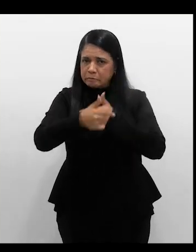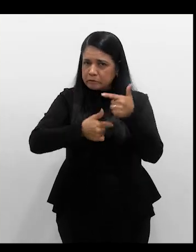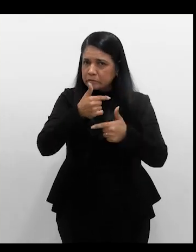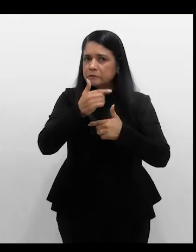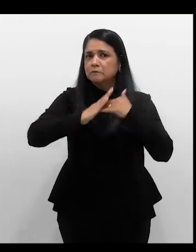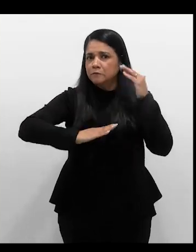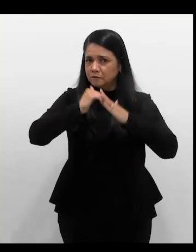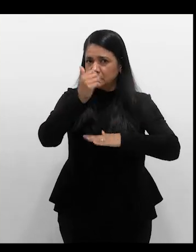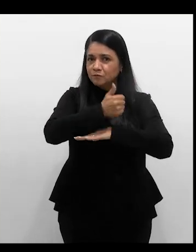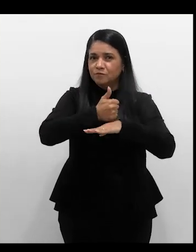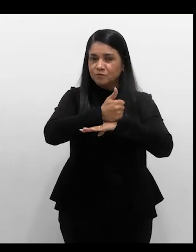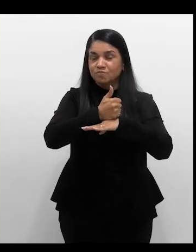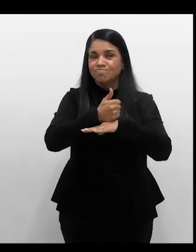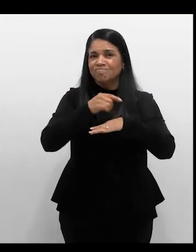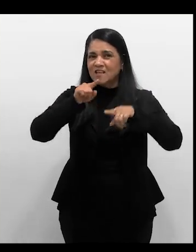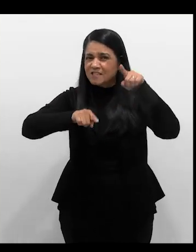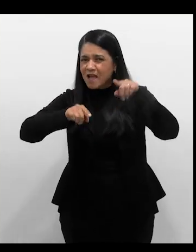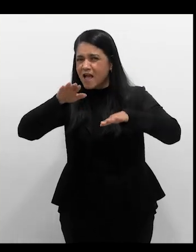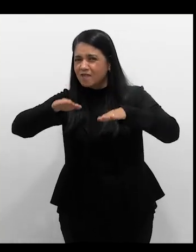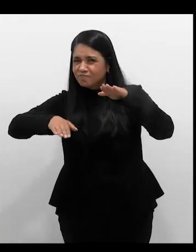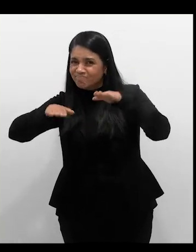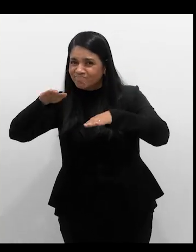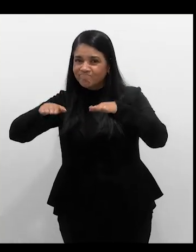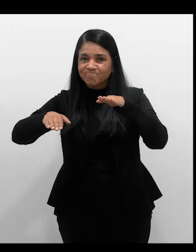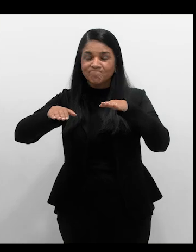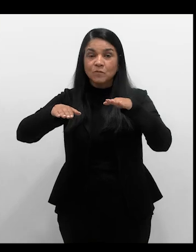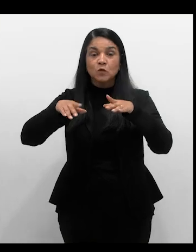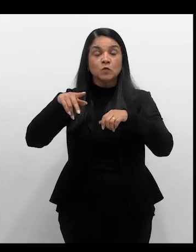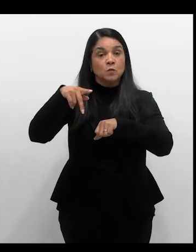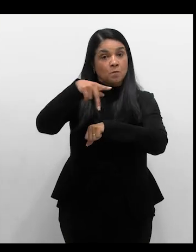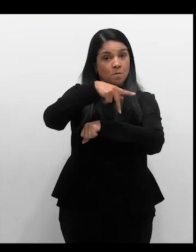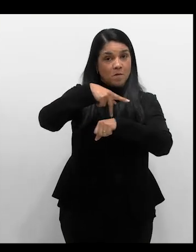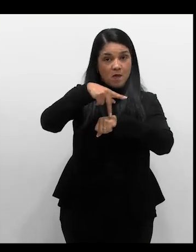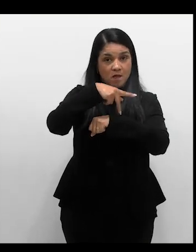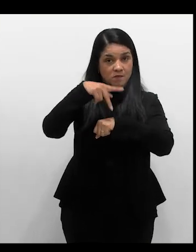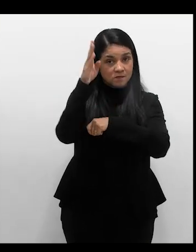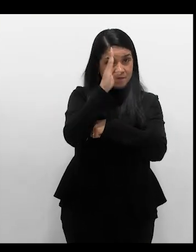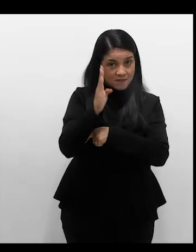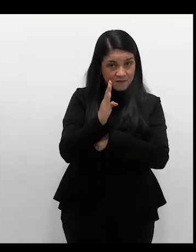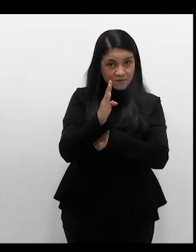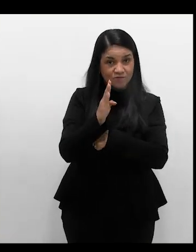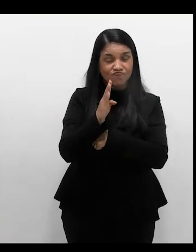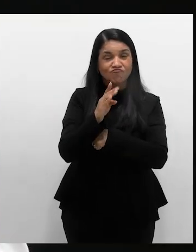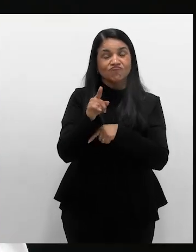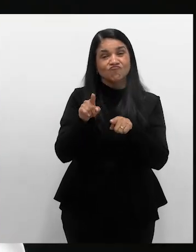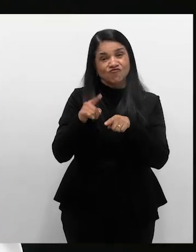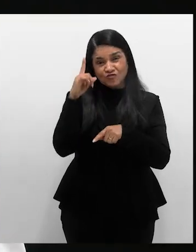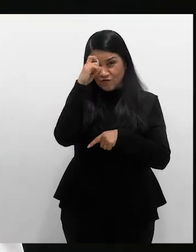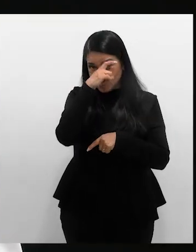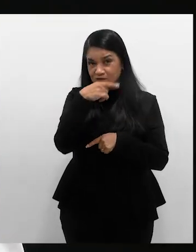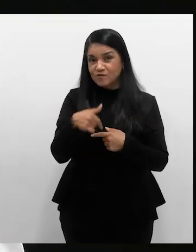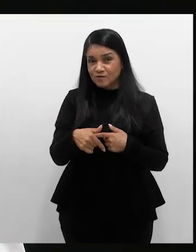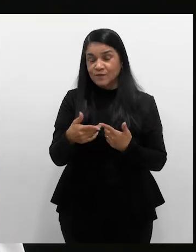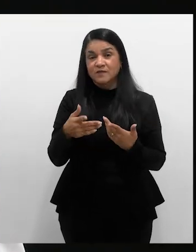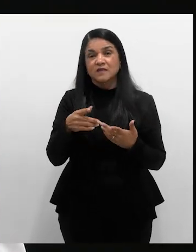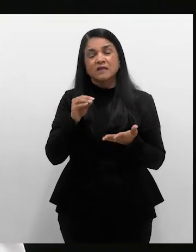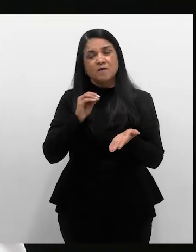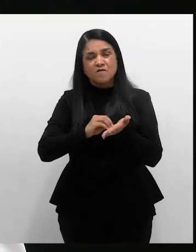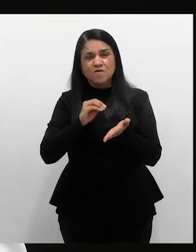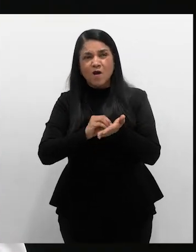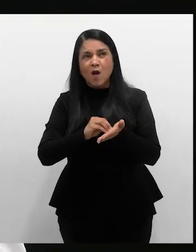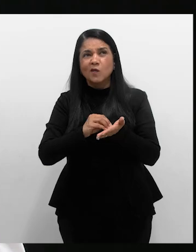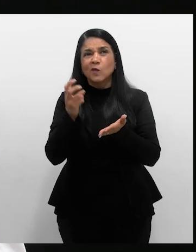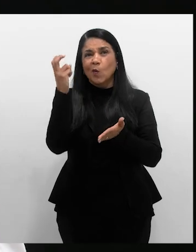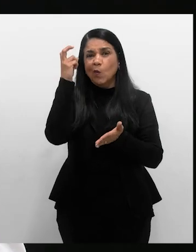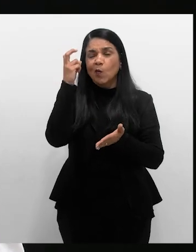já é uma profissão absolutamente instável, né? Num país, né, muito... Eu acho que é muito por conta da nossa